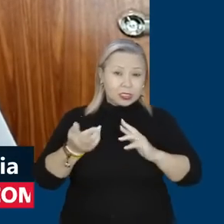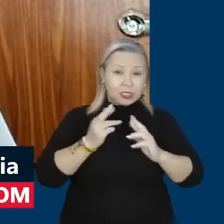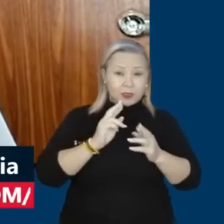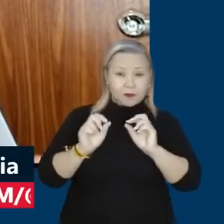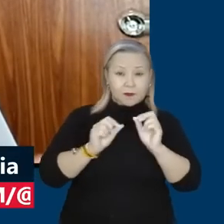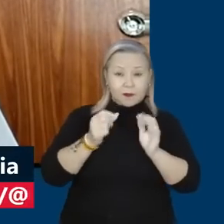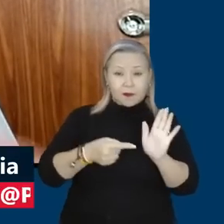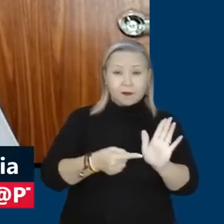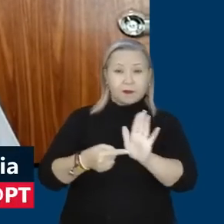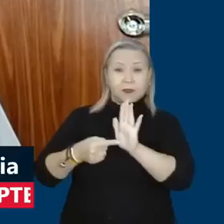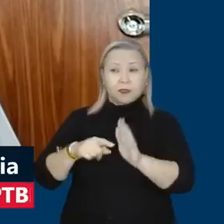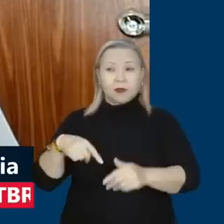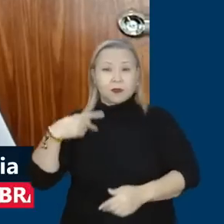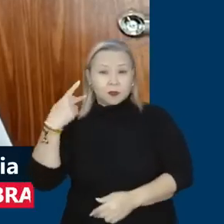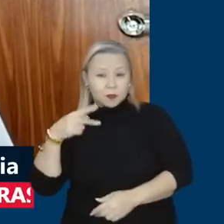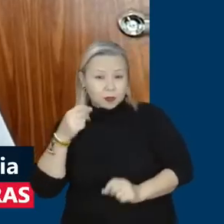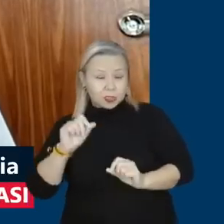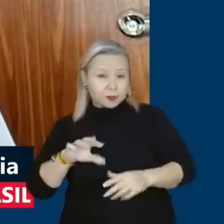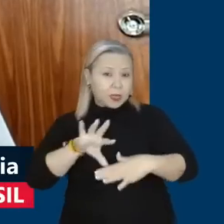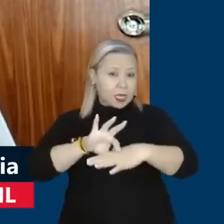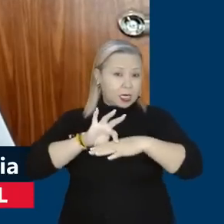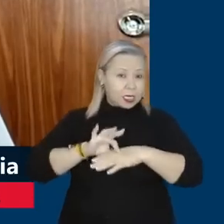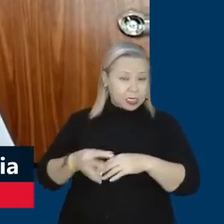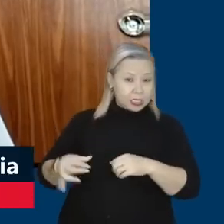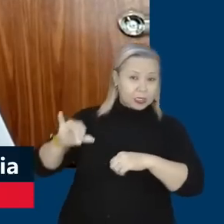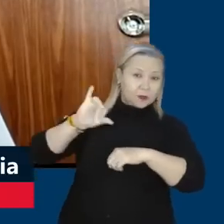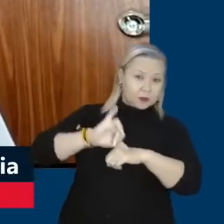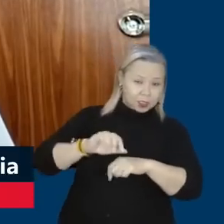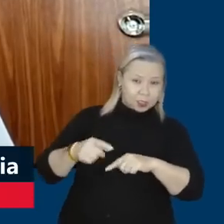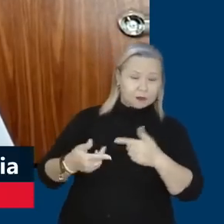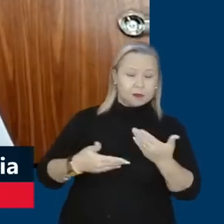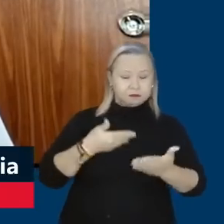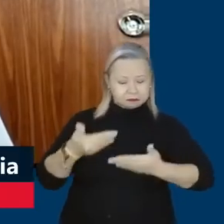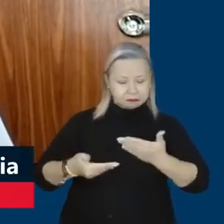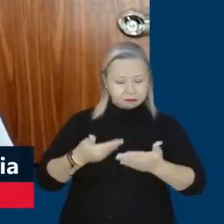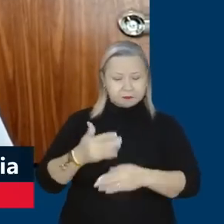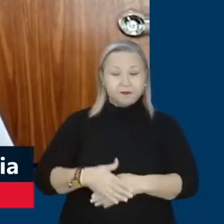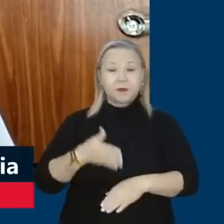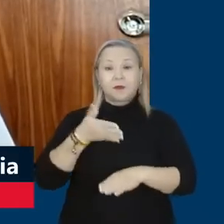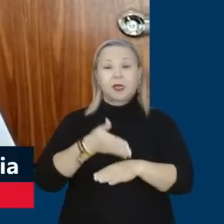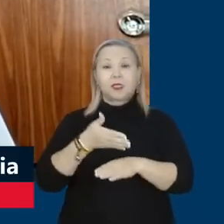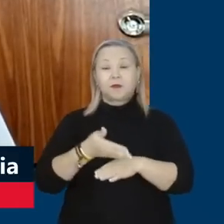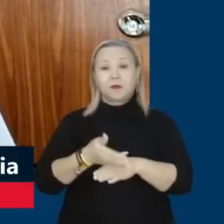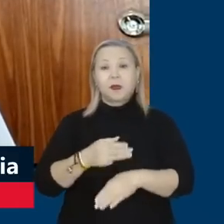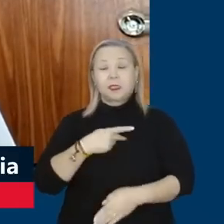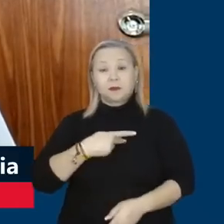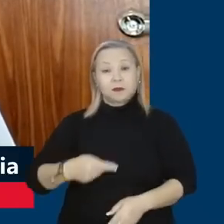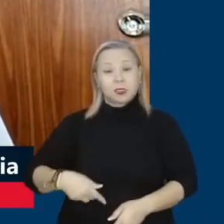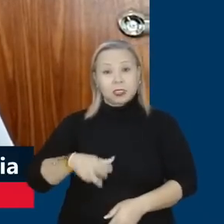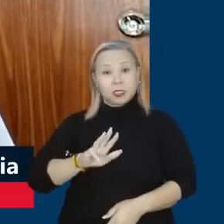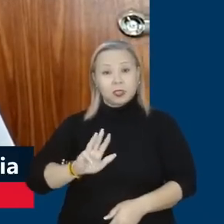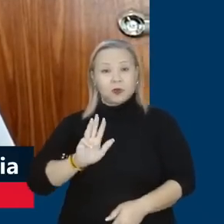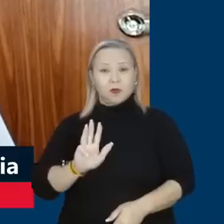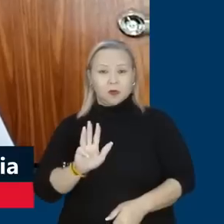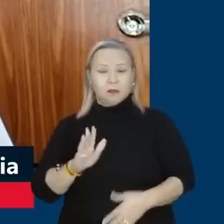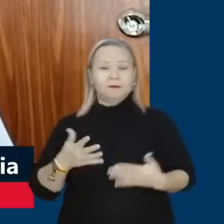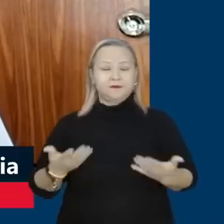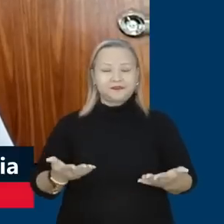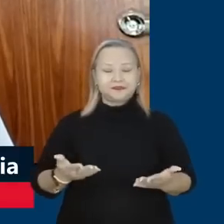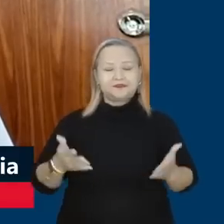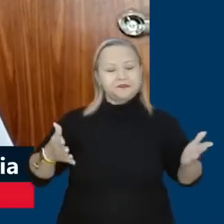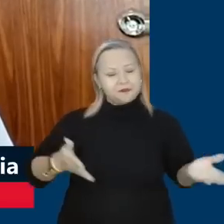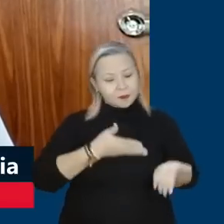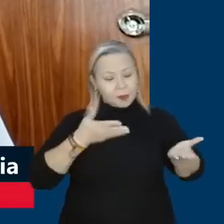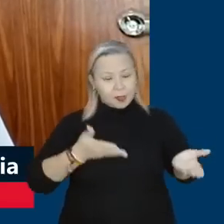dos nossos líderes, com líderes do Centrão, mas de uma participação muito efetiva do presidente Lula. E, claro, o convencimento